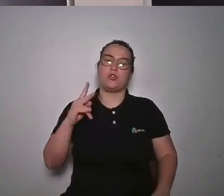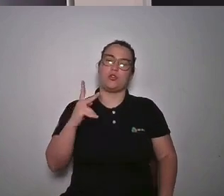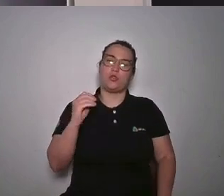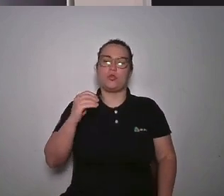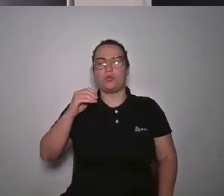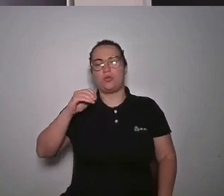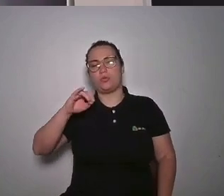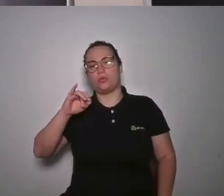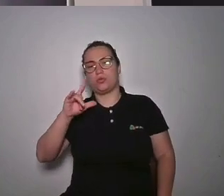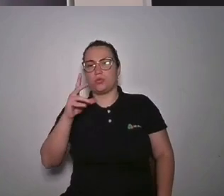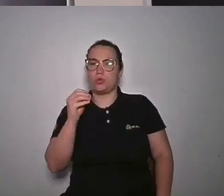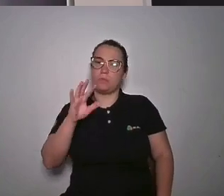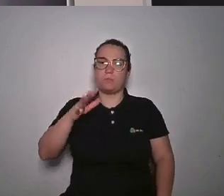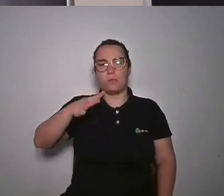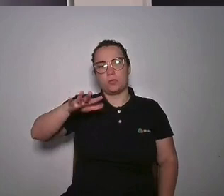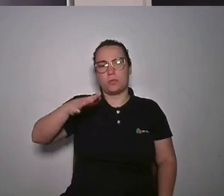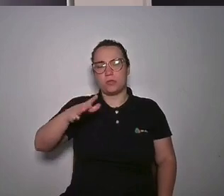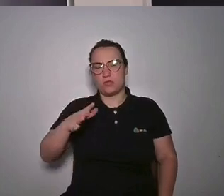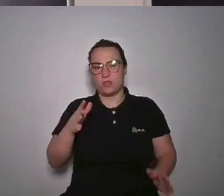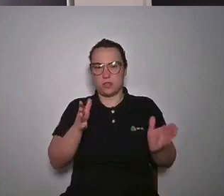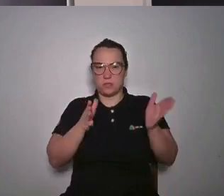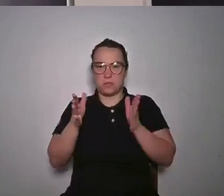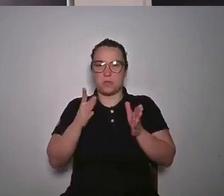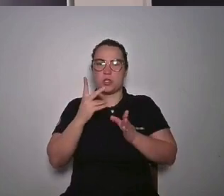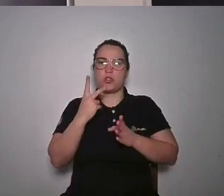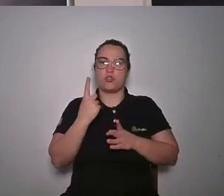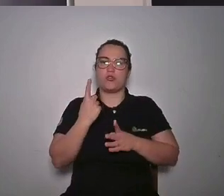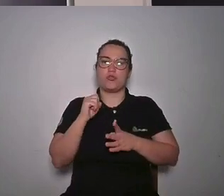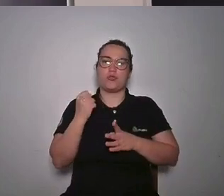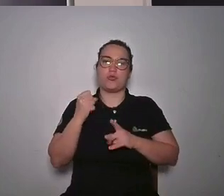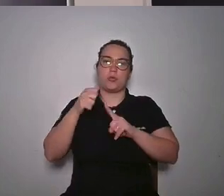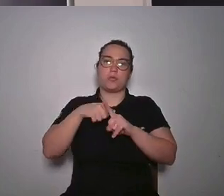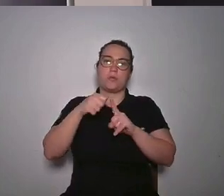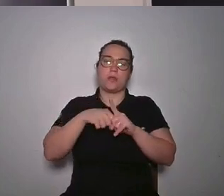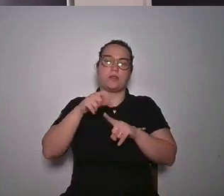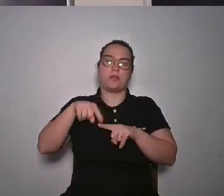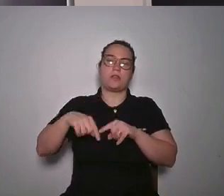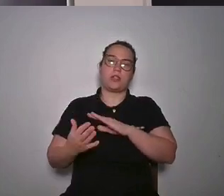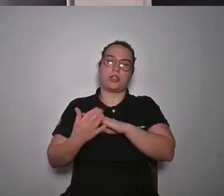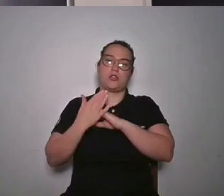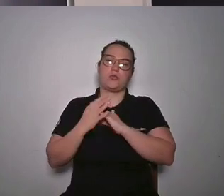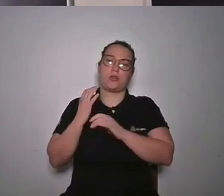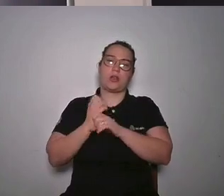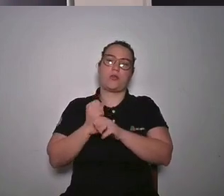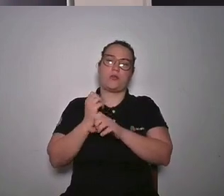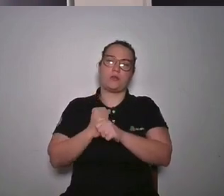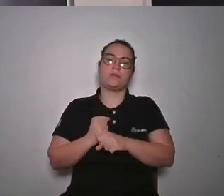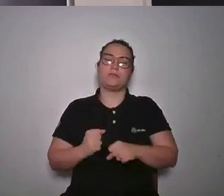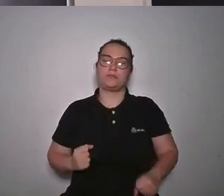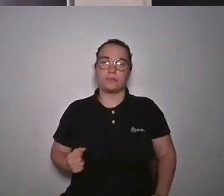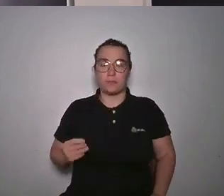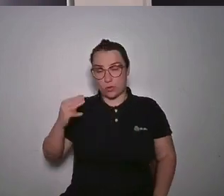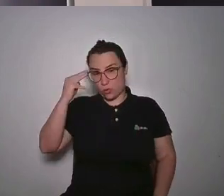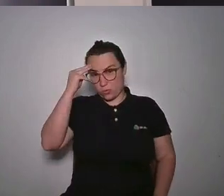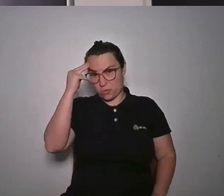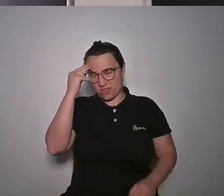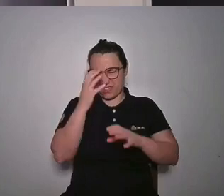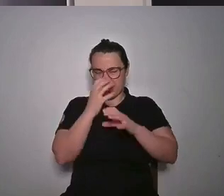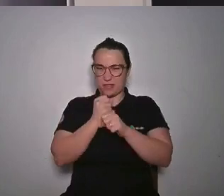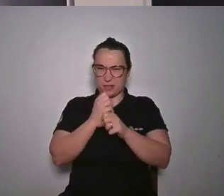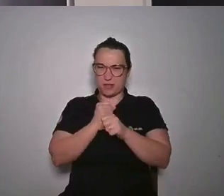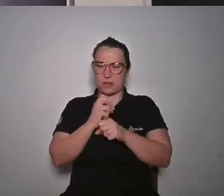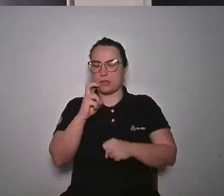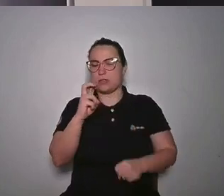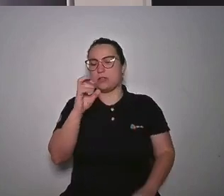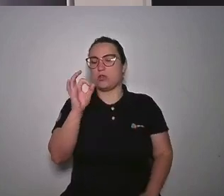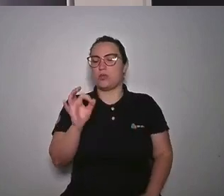julho, mais ou menos. Então, nos últimos 18 meses é a base de cálculo para chegar. Com a memória de cálculo numa base de